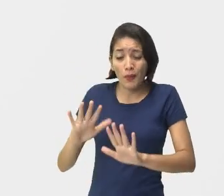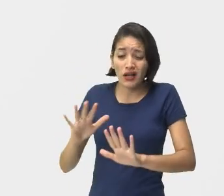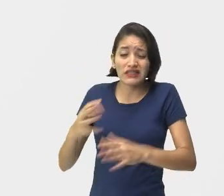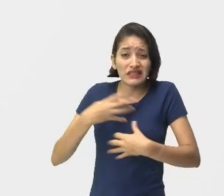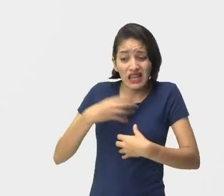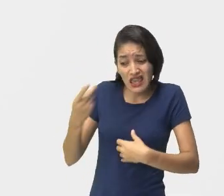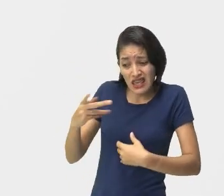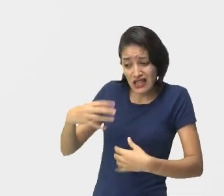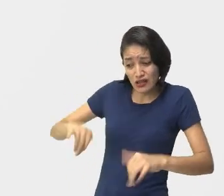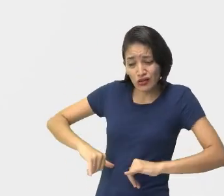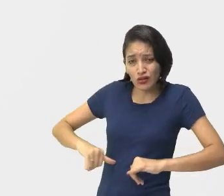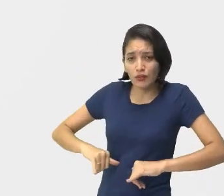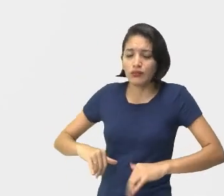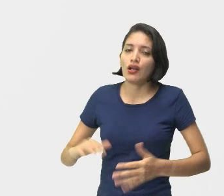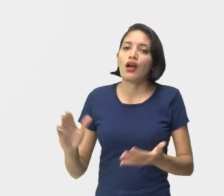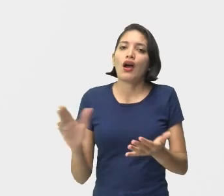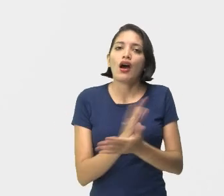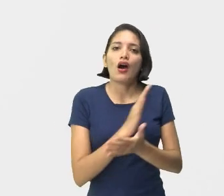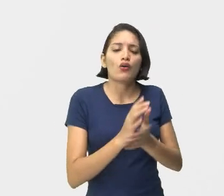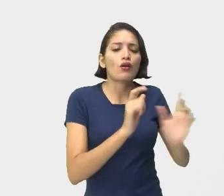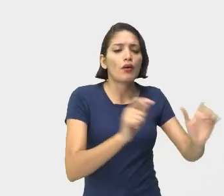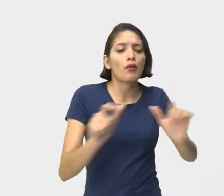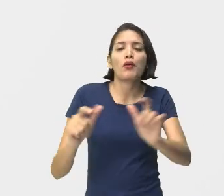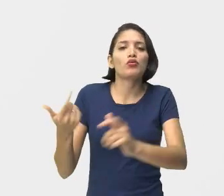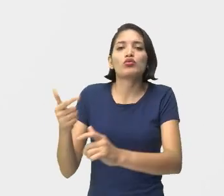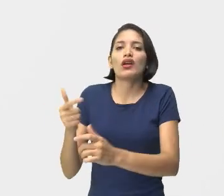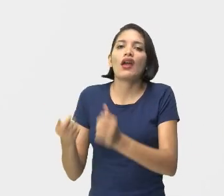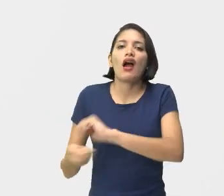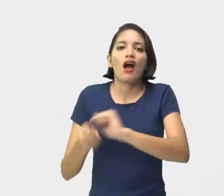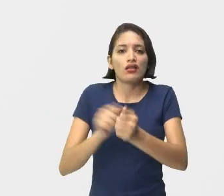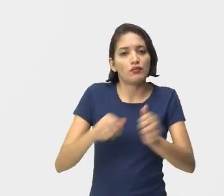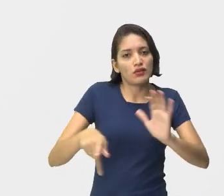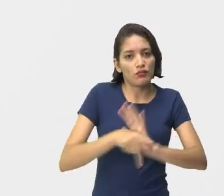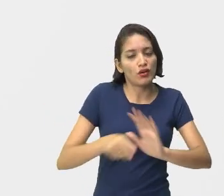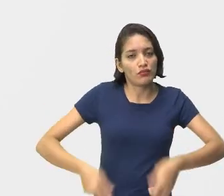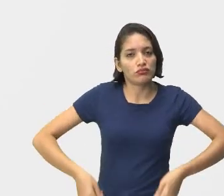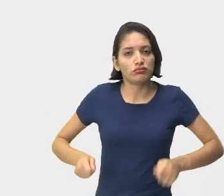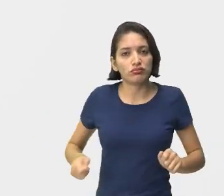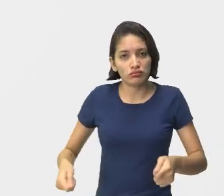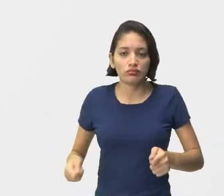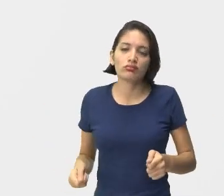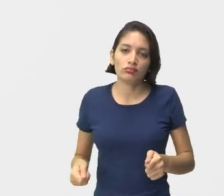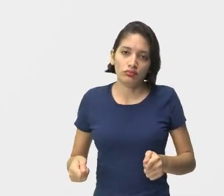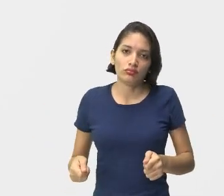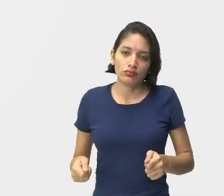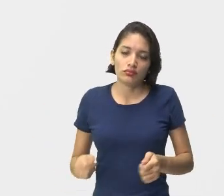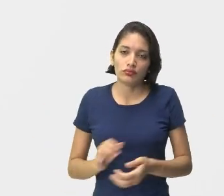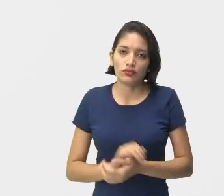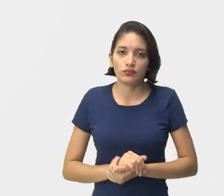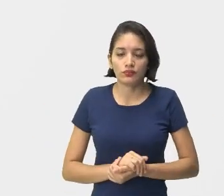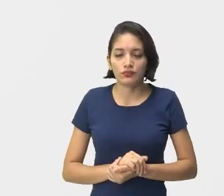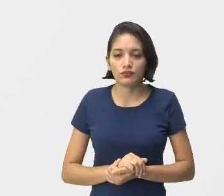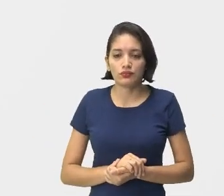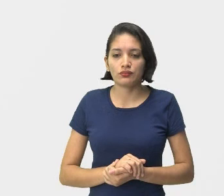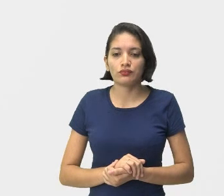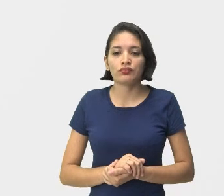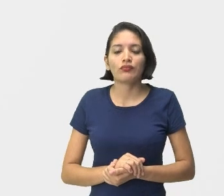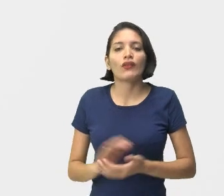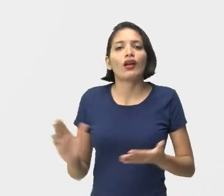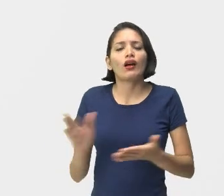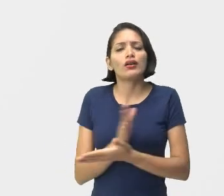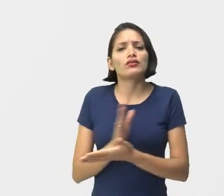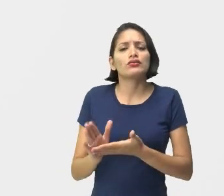Muitos lugares não estão adaptados para os cadeirantes. Então, é abstrato. É uma abstração. Dizem